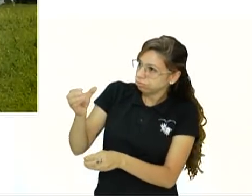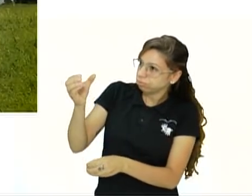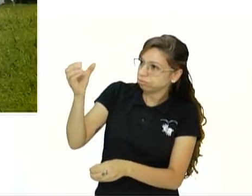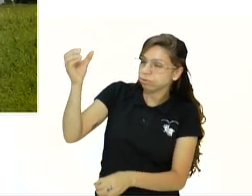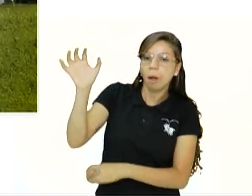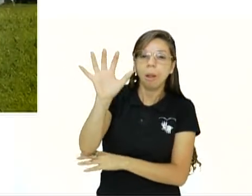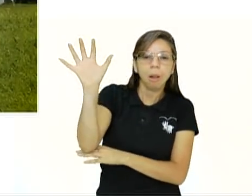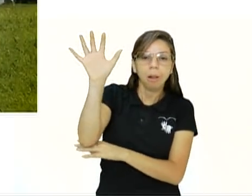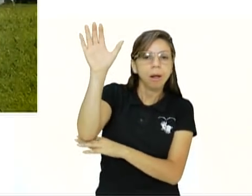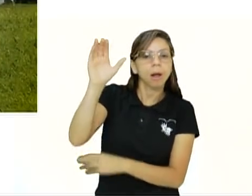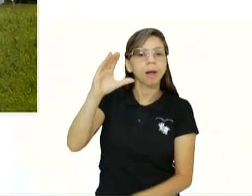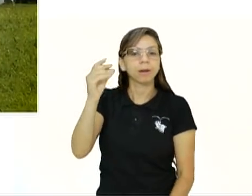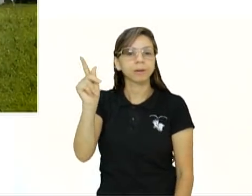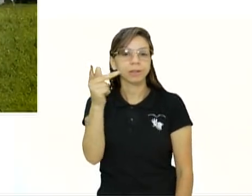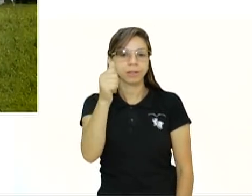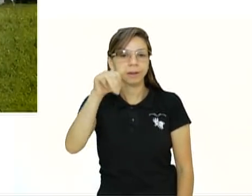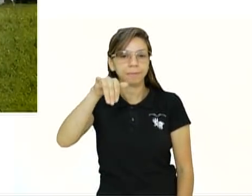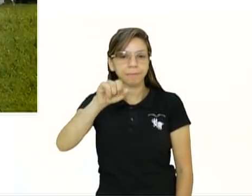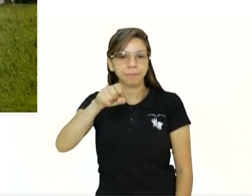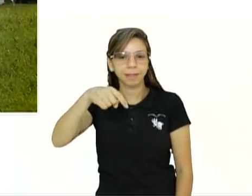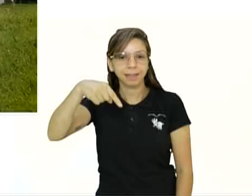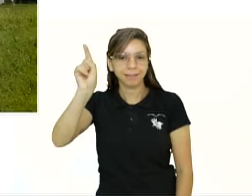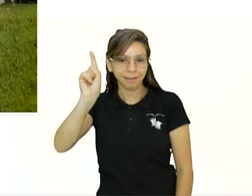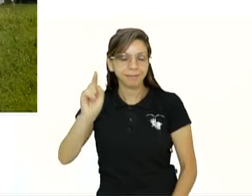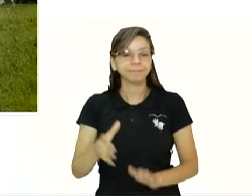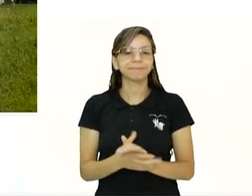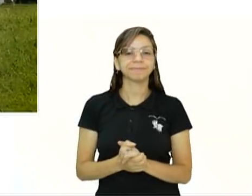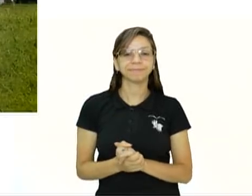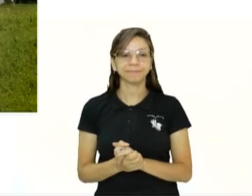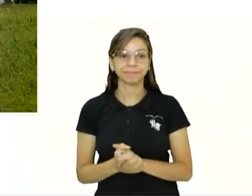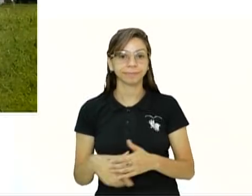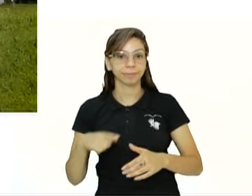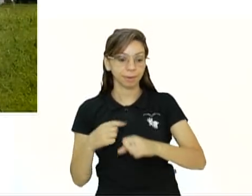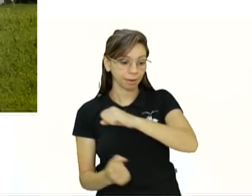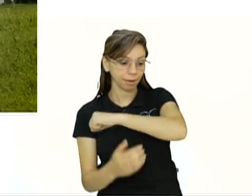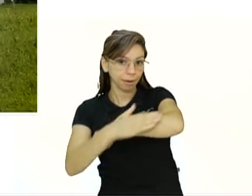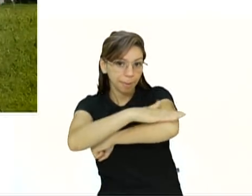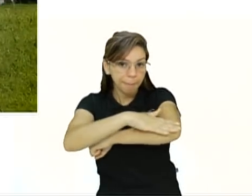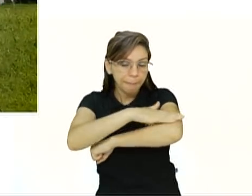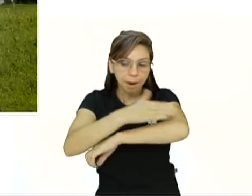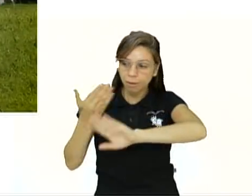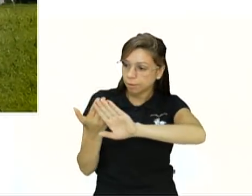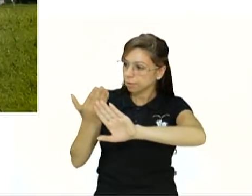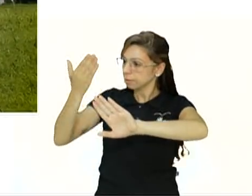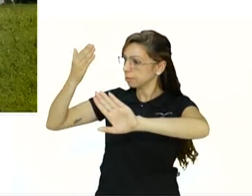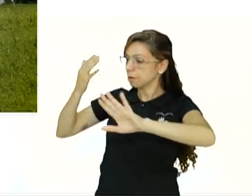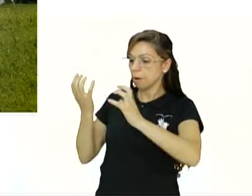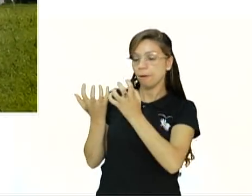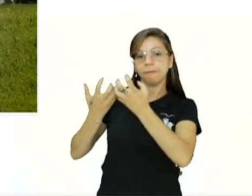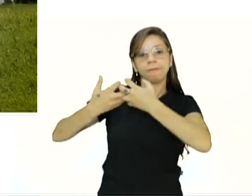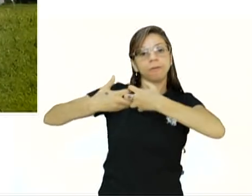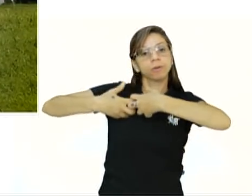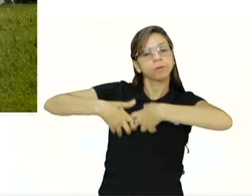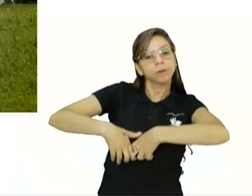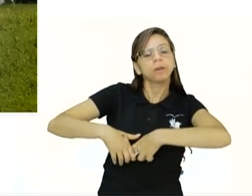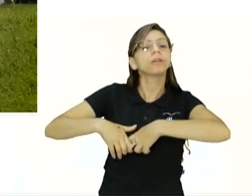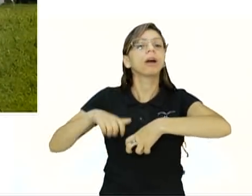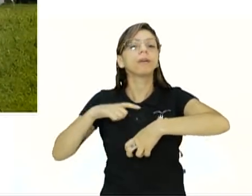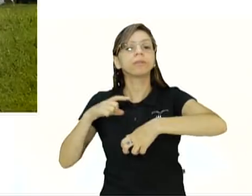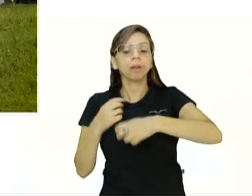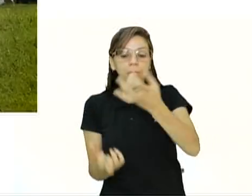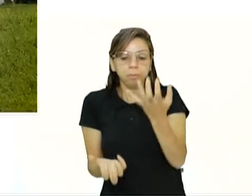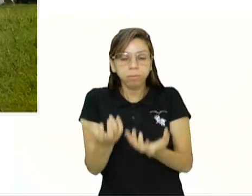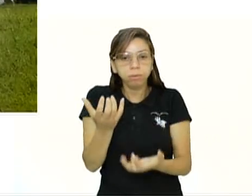bem alta ali atrás, que ficava, essa parte do parque, a parte de trás do parque, funcionava uma olaria. E essa